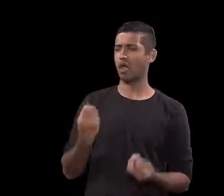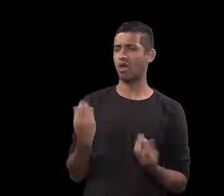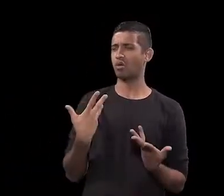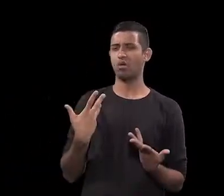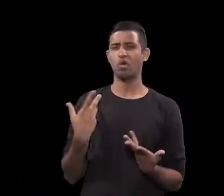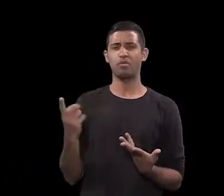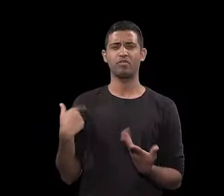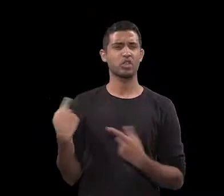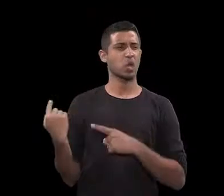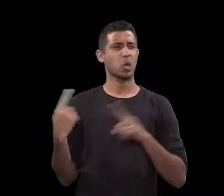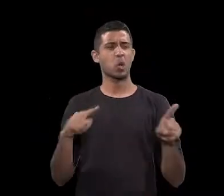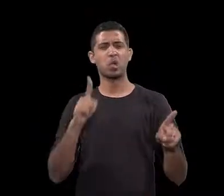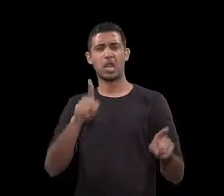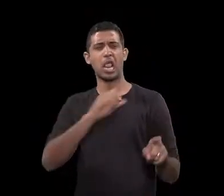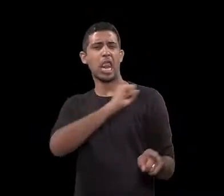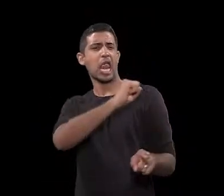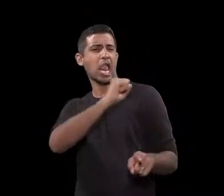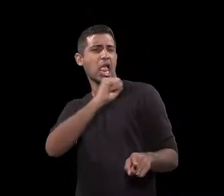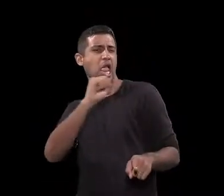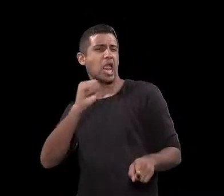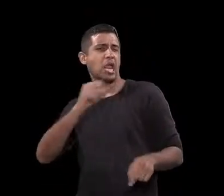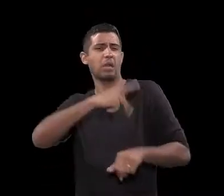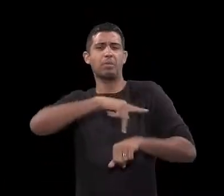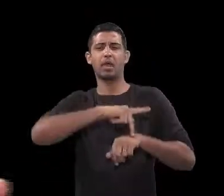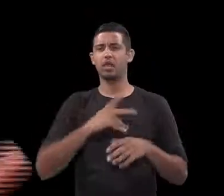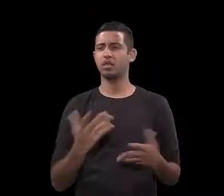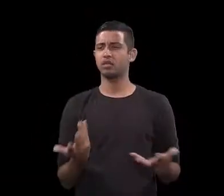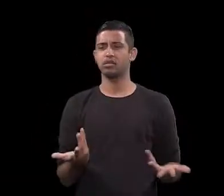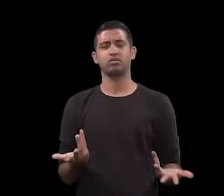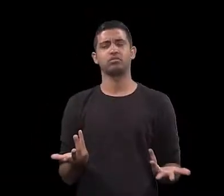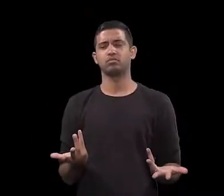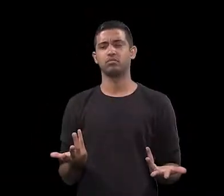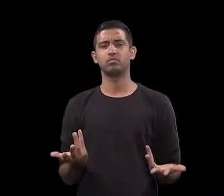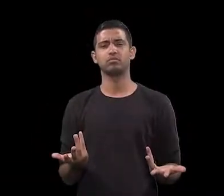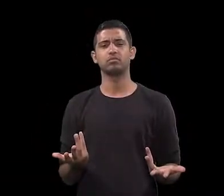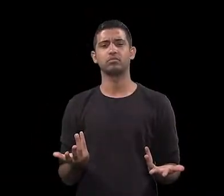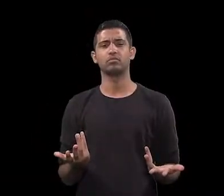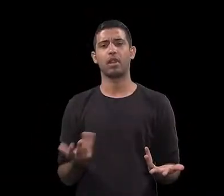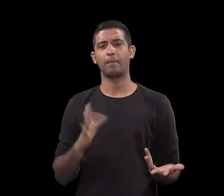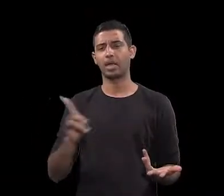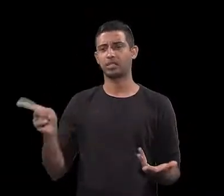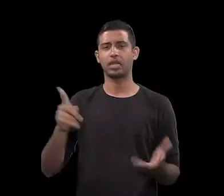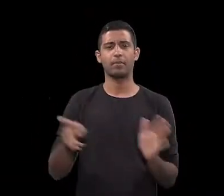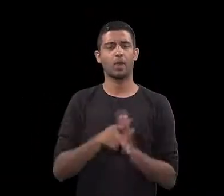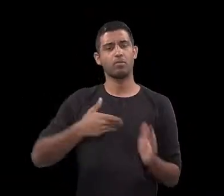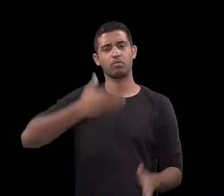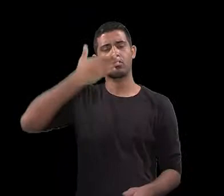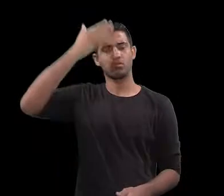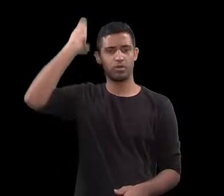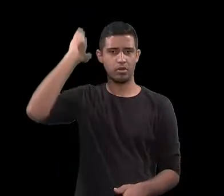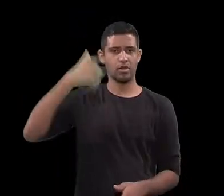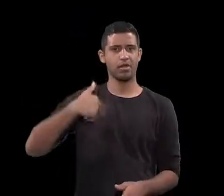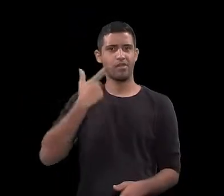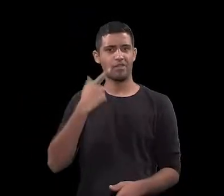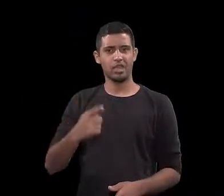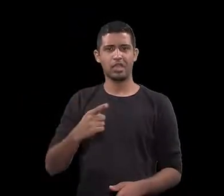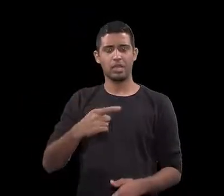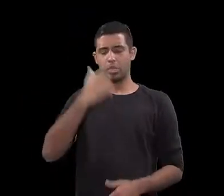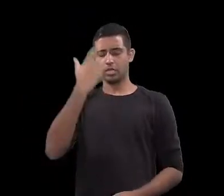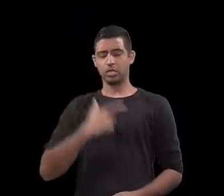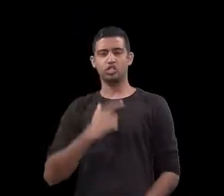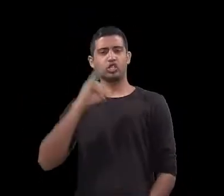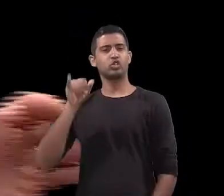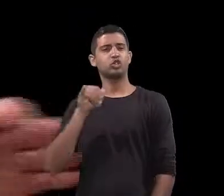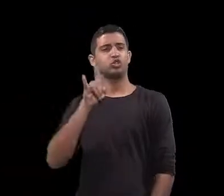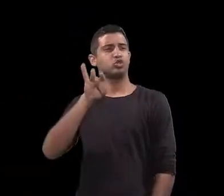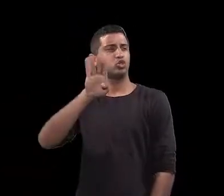ao país dos assassinos, né? Mas ele tinha esse idealismo, então a identidade